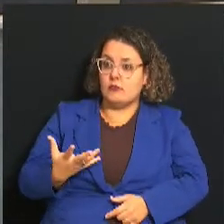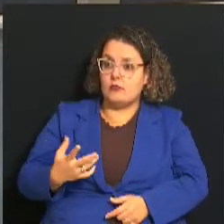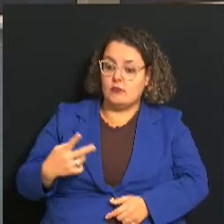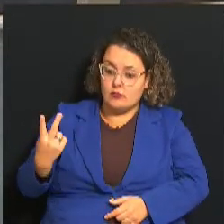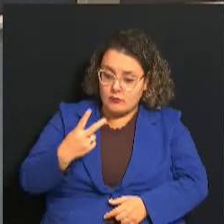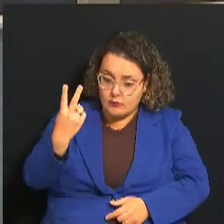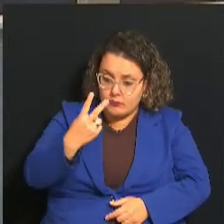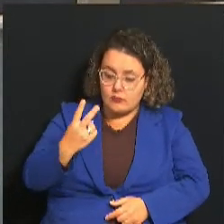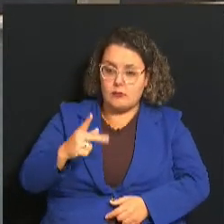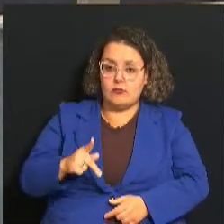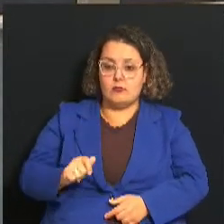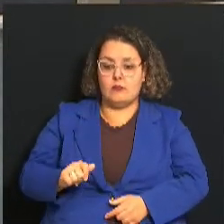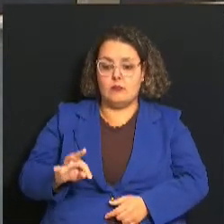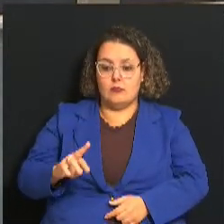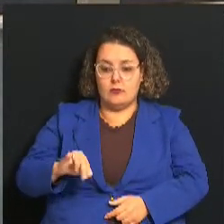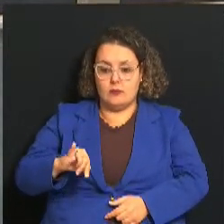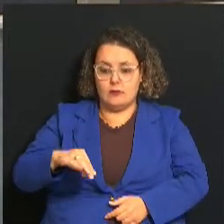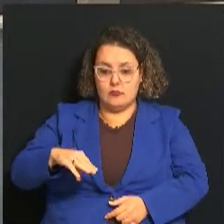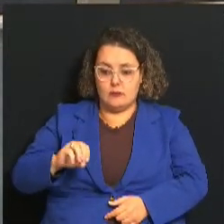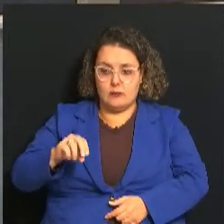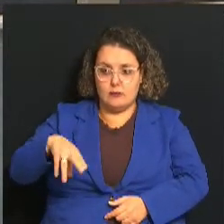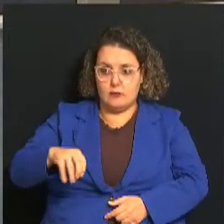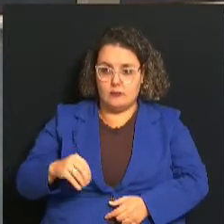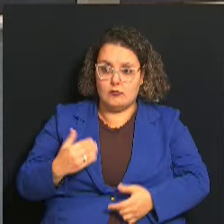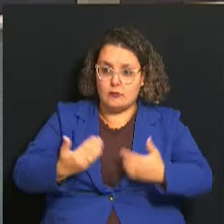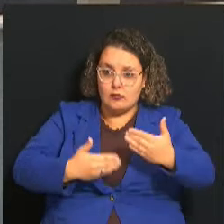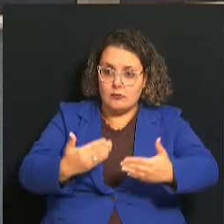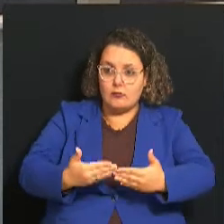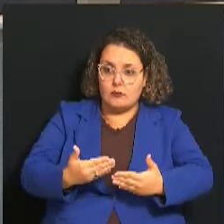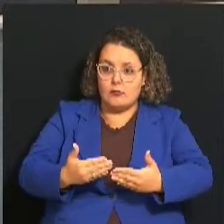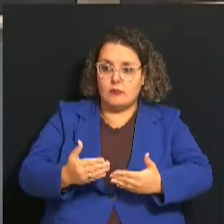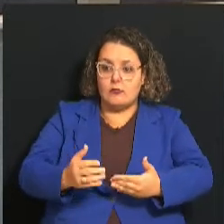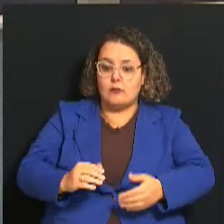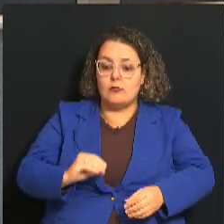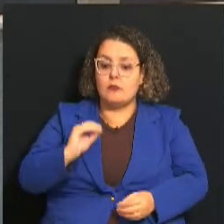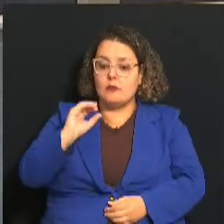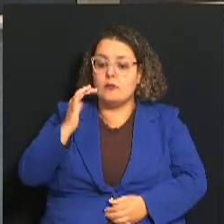patrimônio, tem todo o processo de como que aquilo está andando.